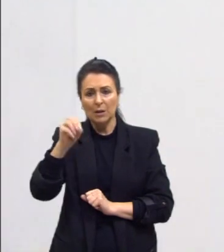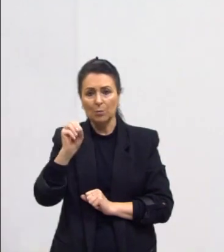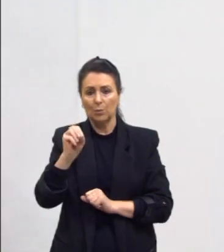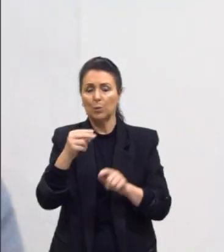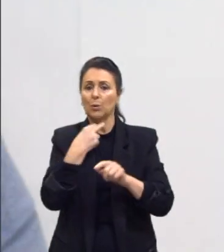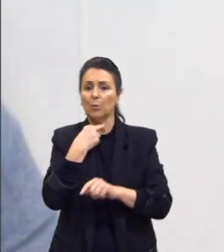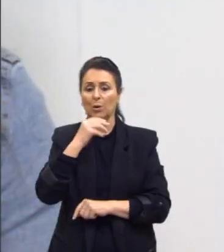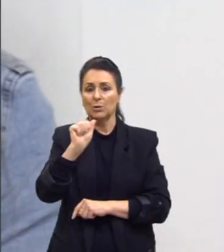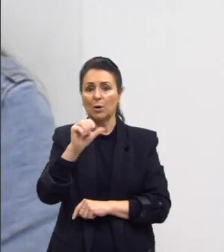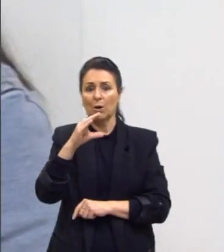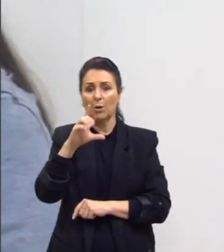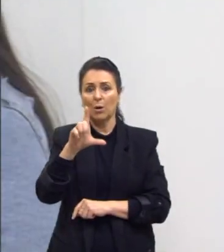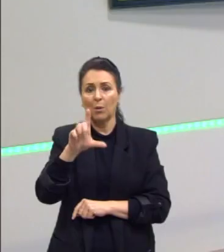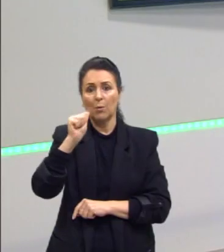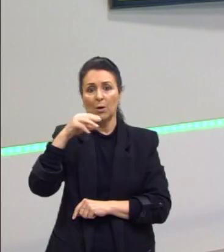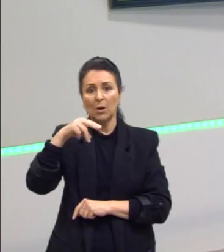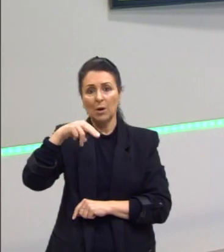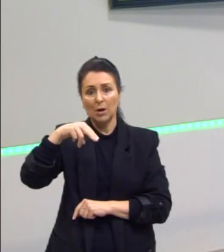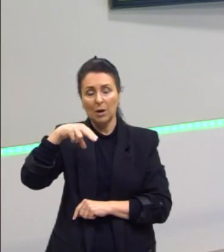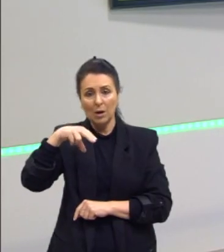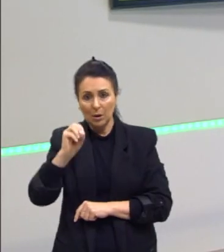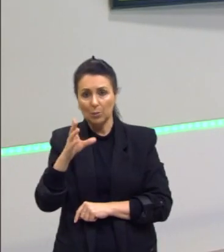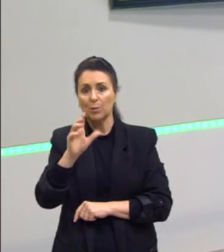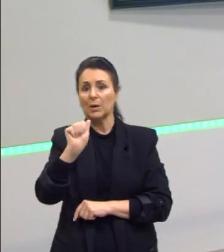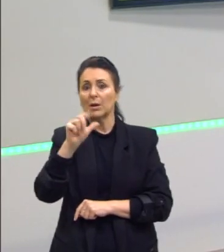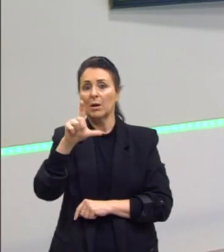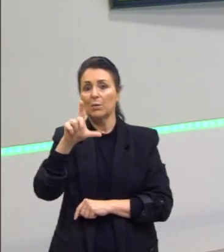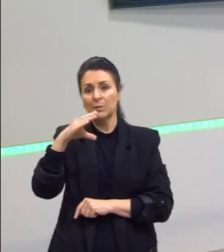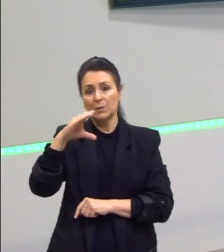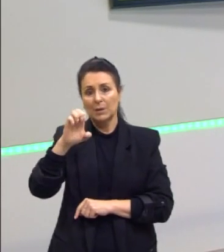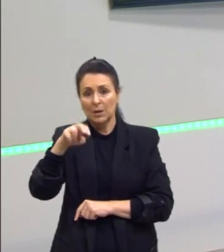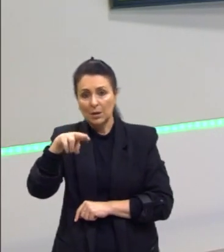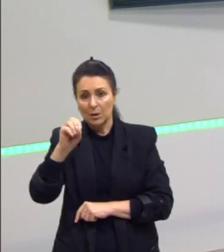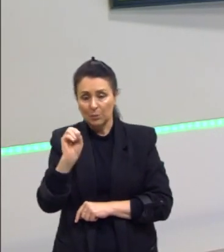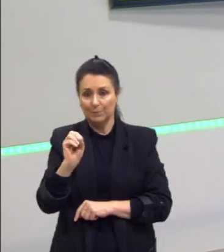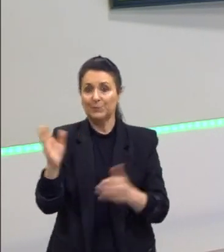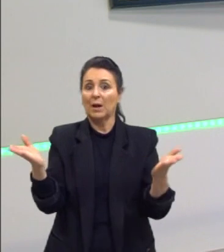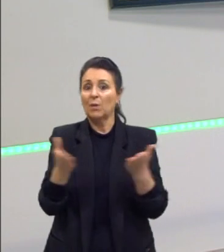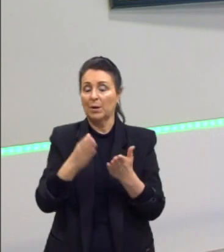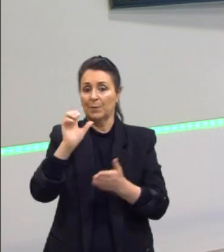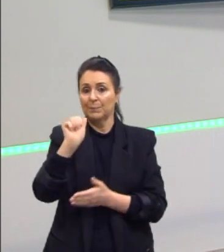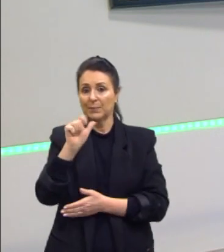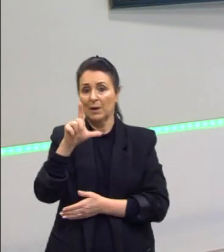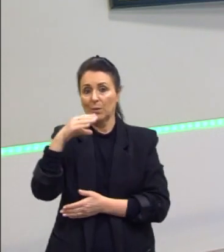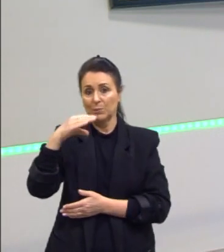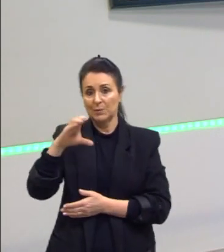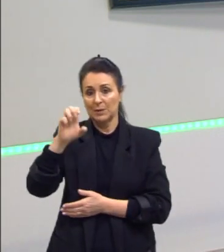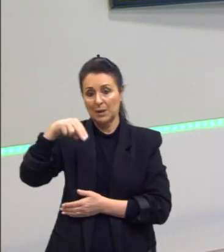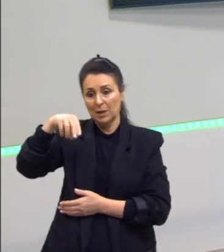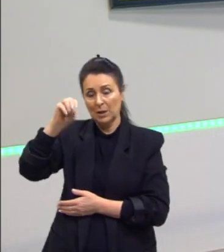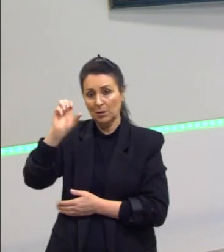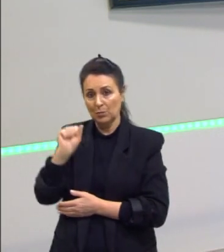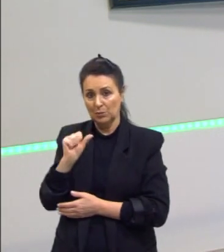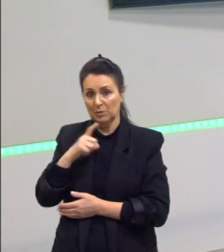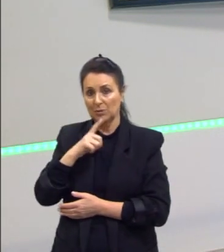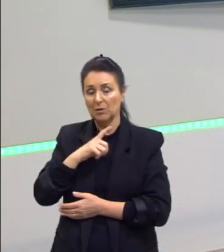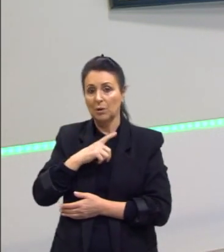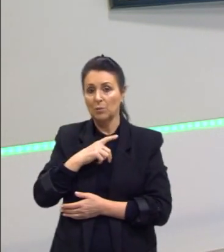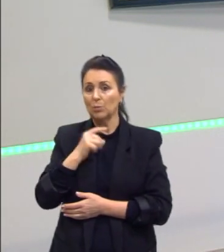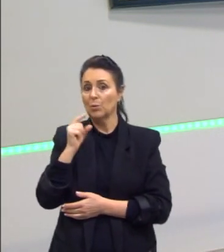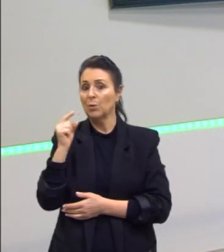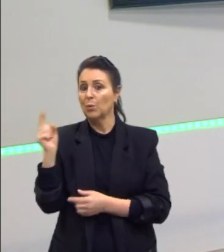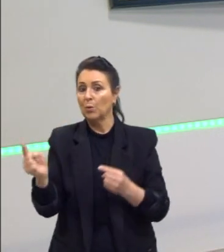alcano nem alceno tá bom usar os cenas como eu já disse são aqueles que têm pelo